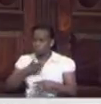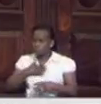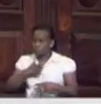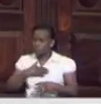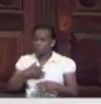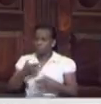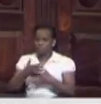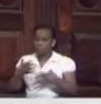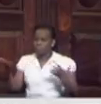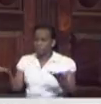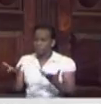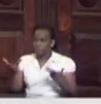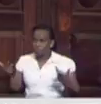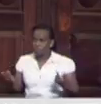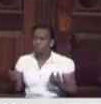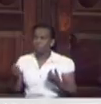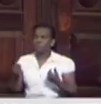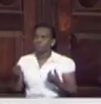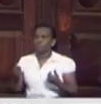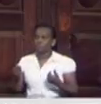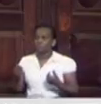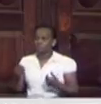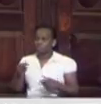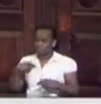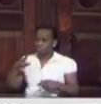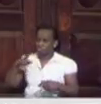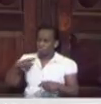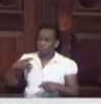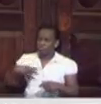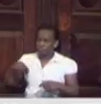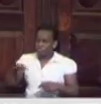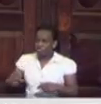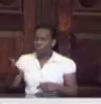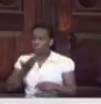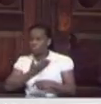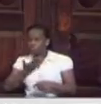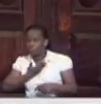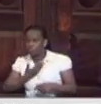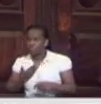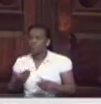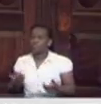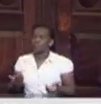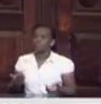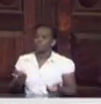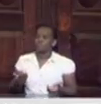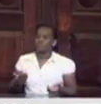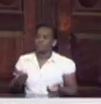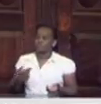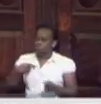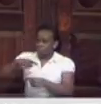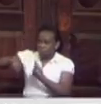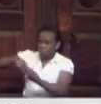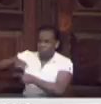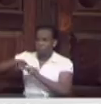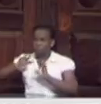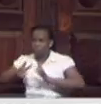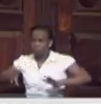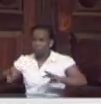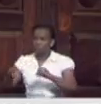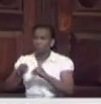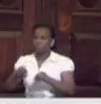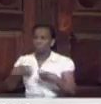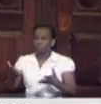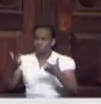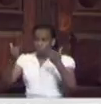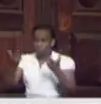maravilhosa, a cidade que crio os meus filhos, os meus amigos, minhas relações, e quero dizer